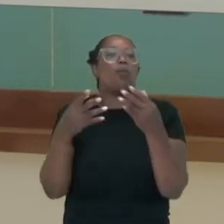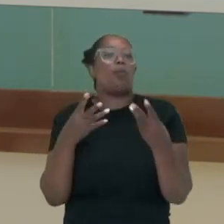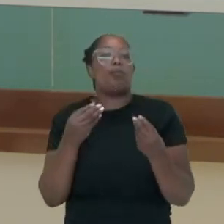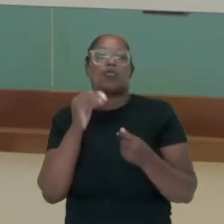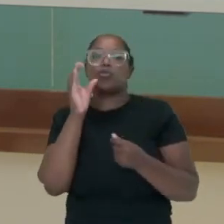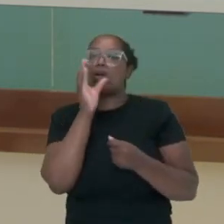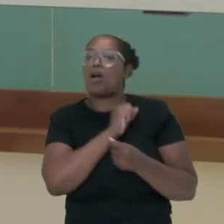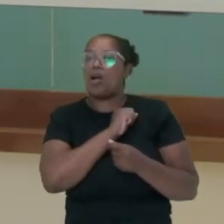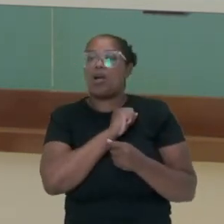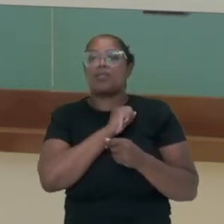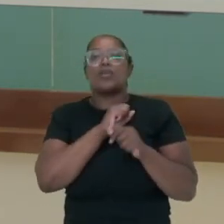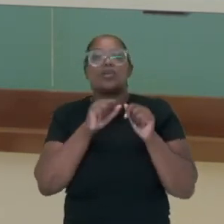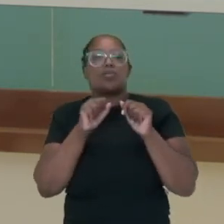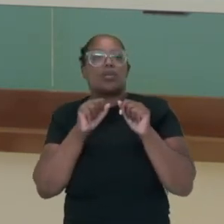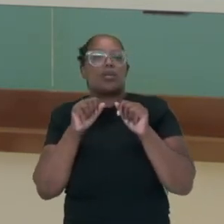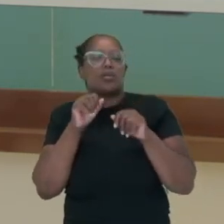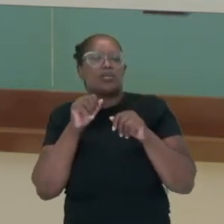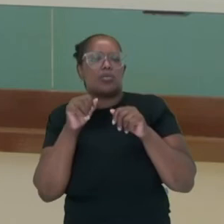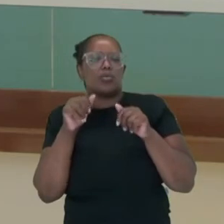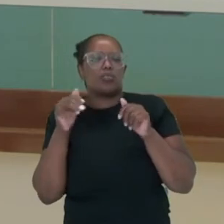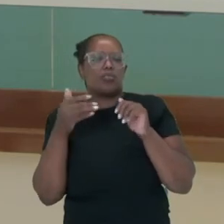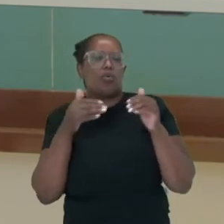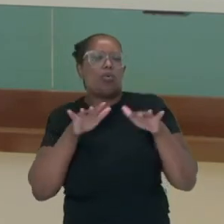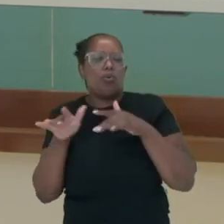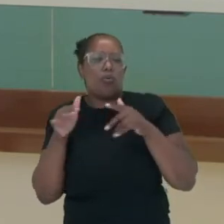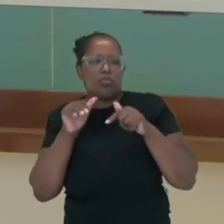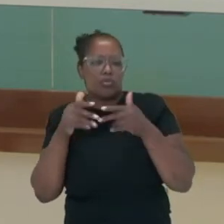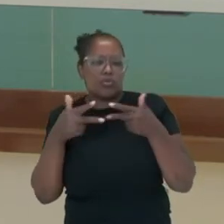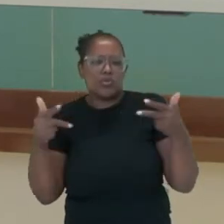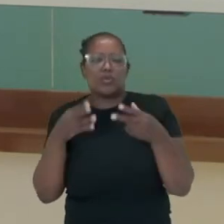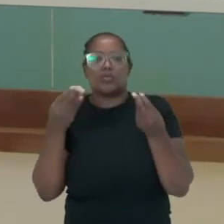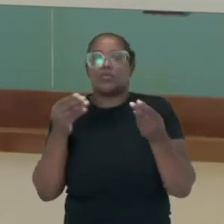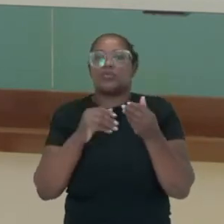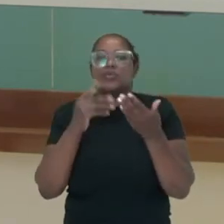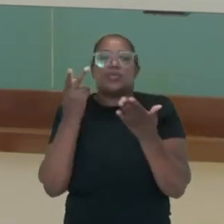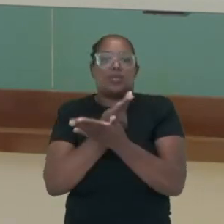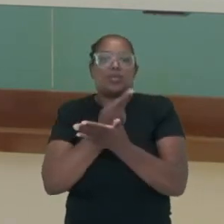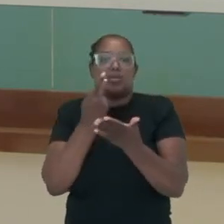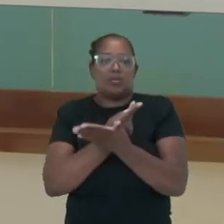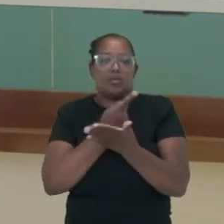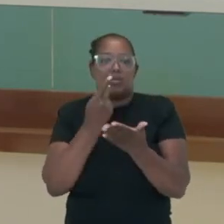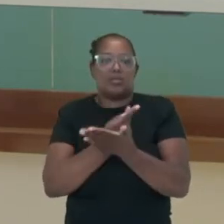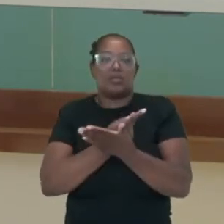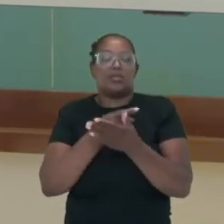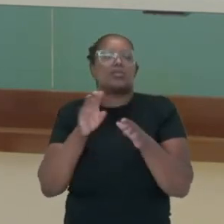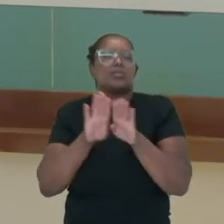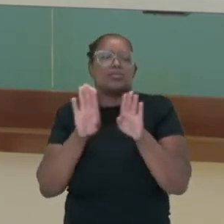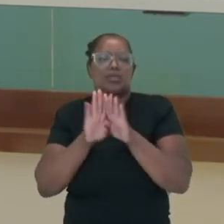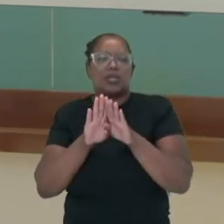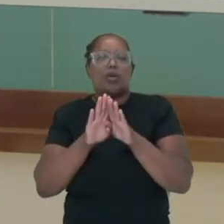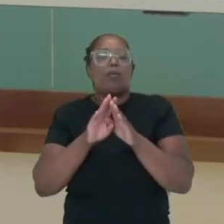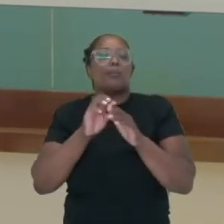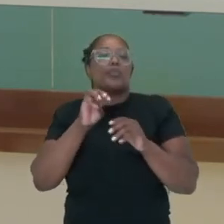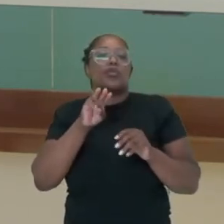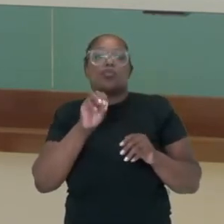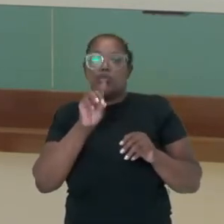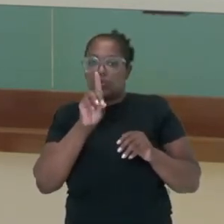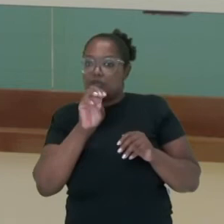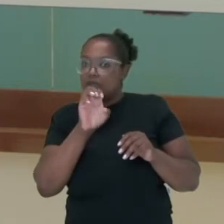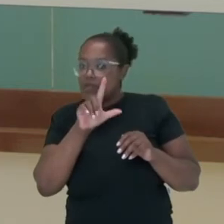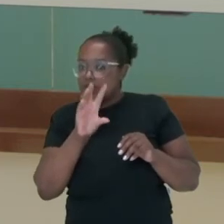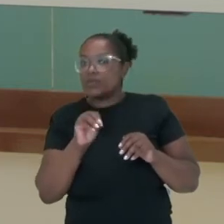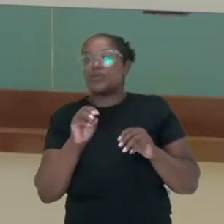toda a estrutura lesada em plena Segunda Guerra Mundial. Claro que isso evidenciaria o modelo como sendo melhor e